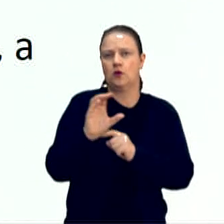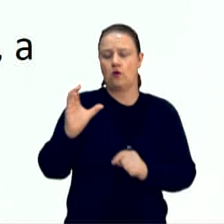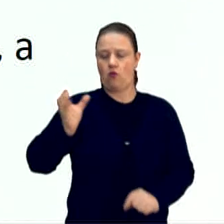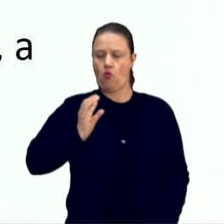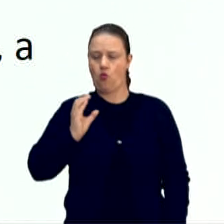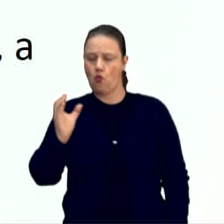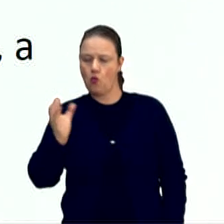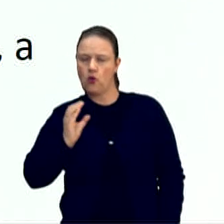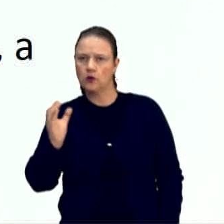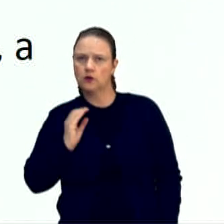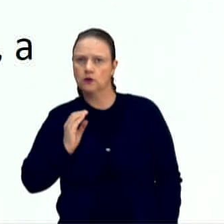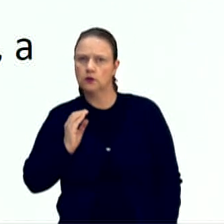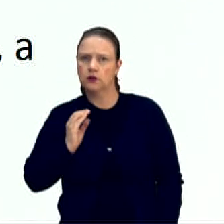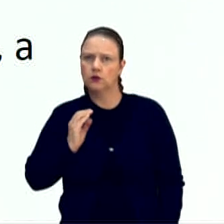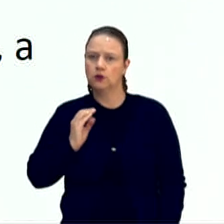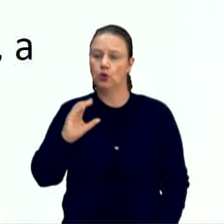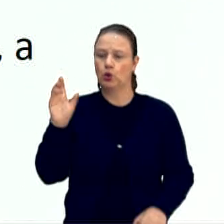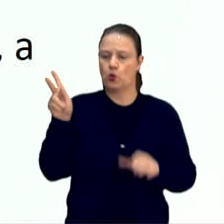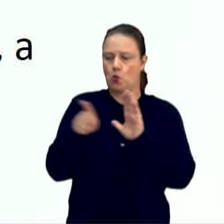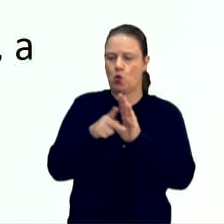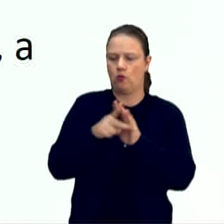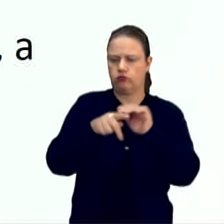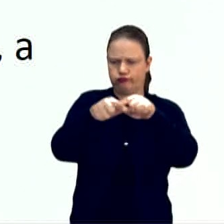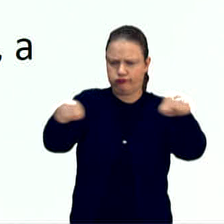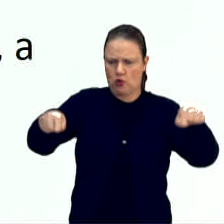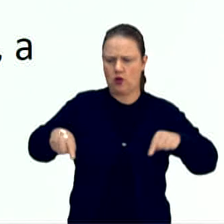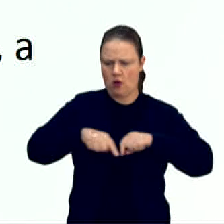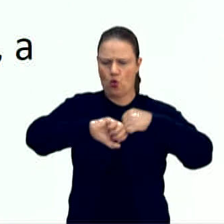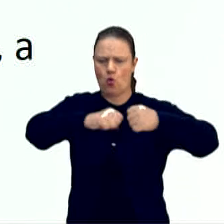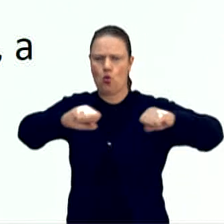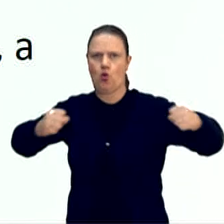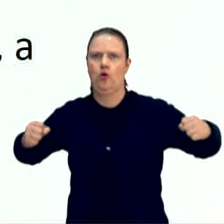latifundiária. Vou dar um tempinho para você responder com bastante capricho aí.